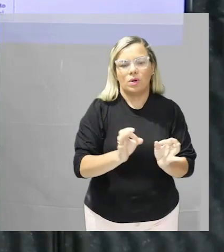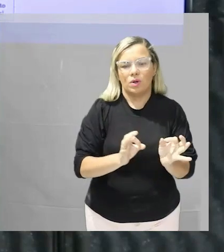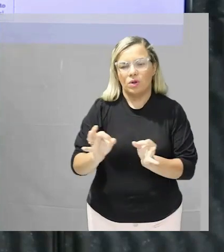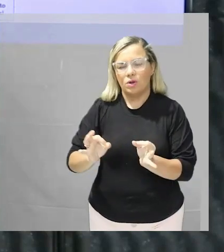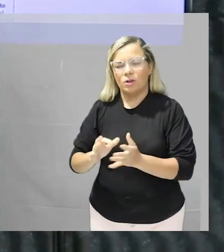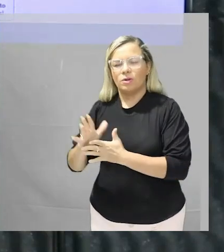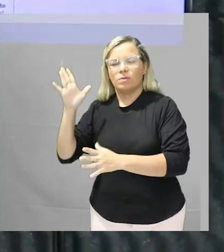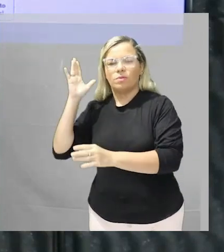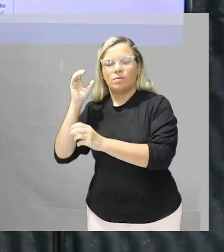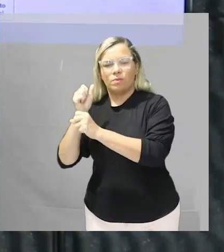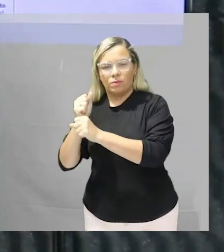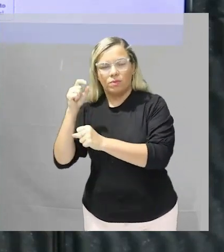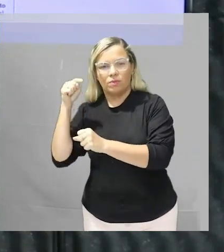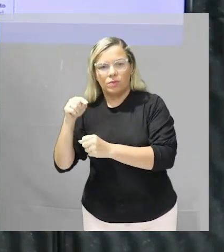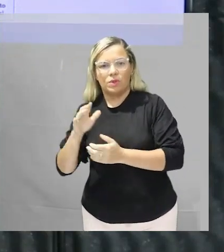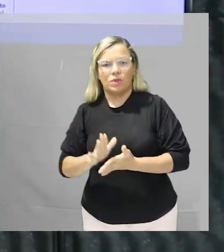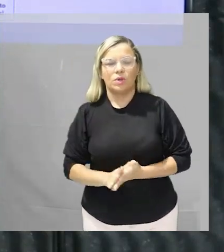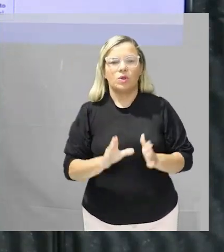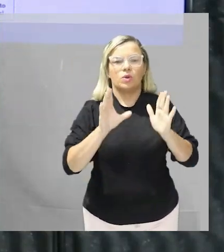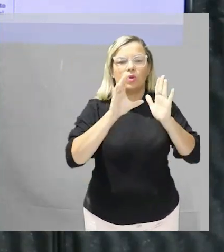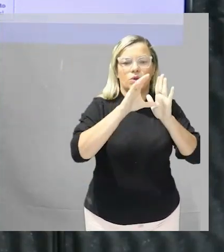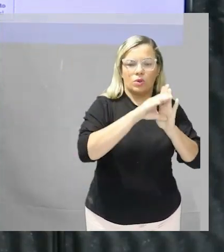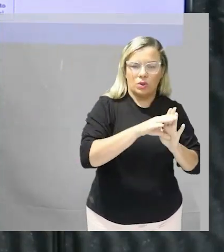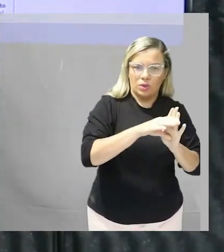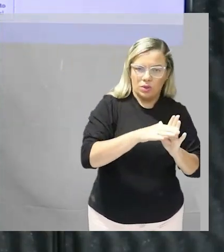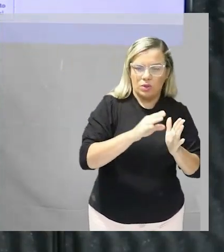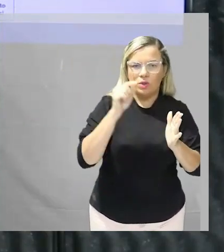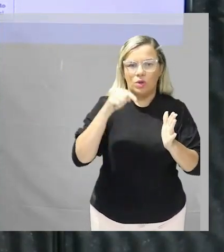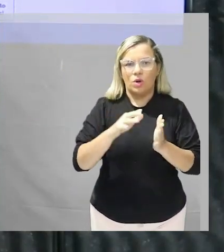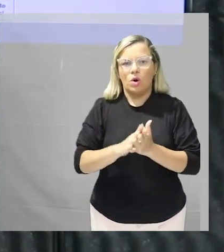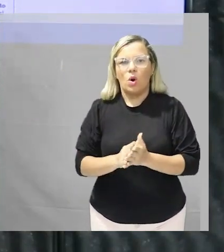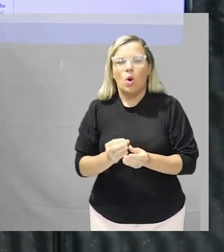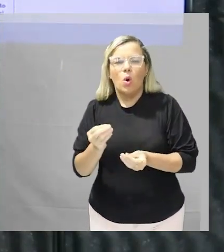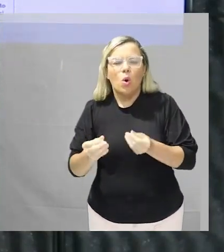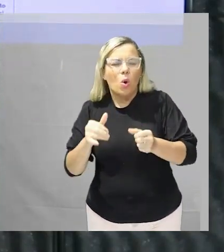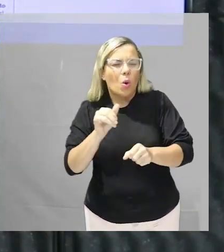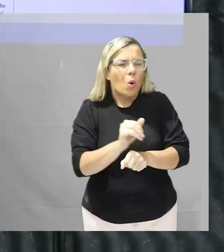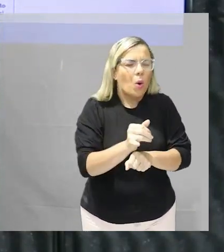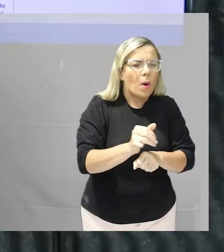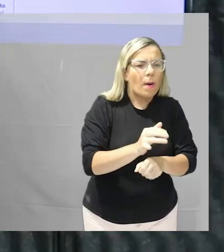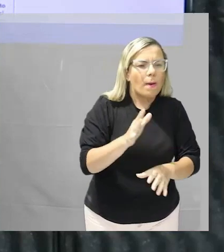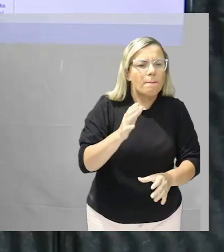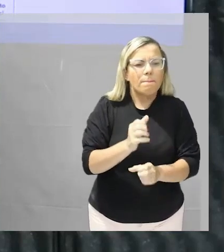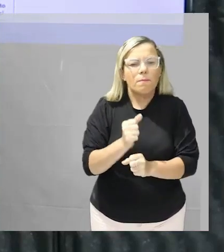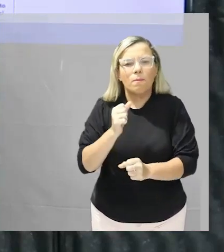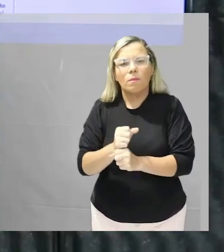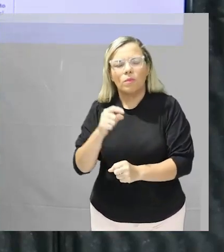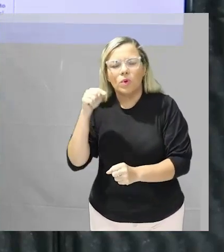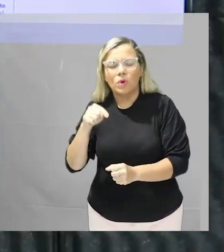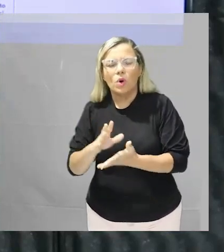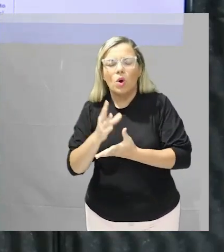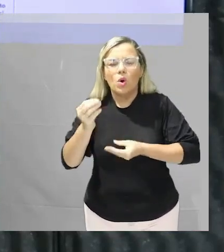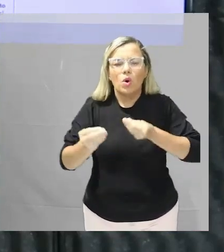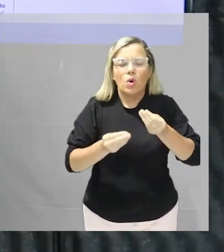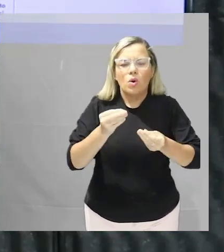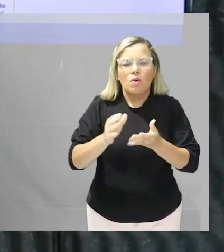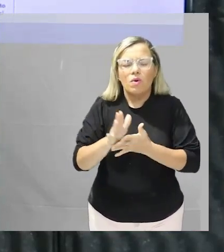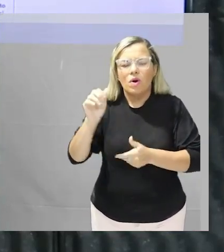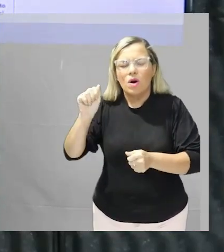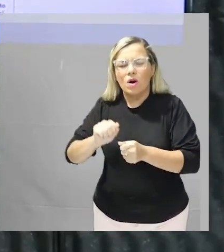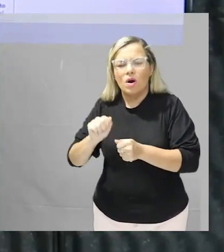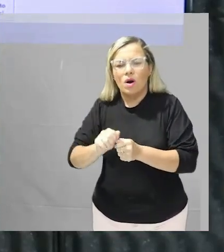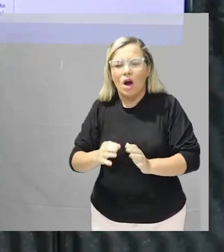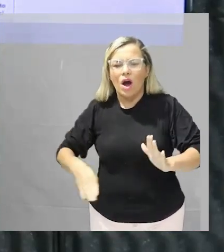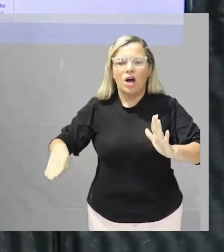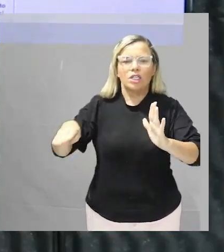Relembrando né os conceitos estratégia de cálculo como é que nós fazemos para chegar ao nosso